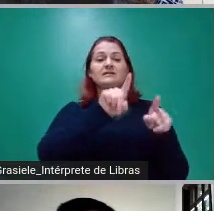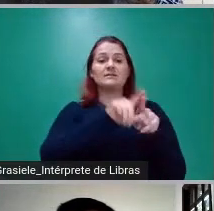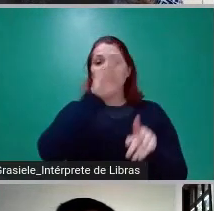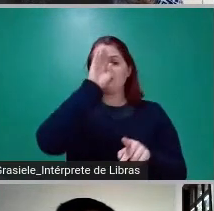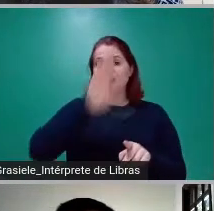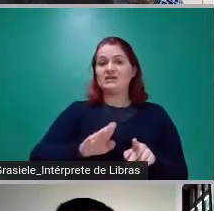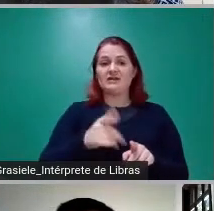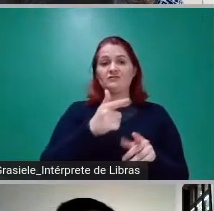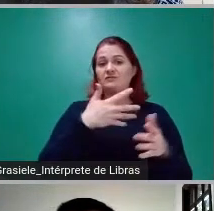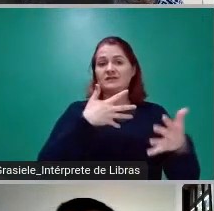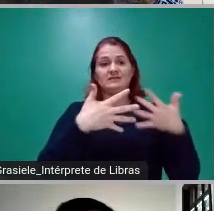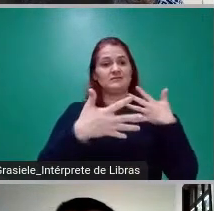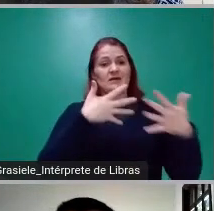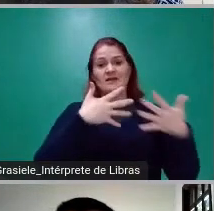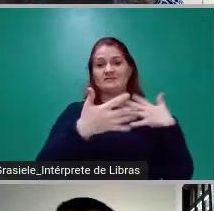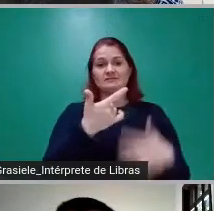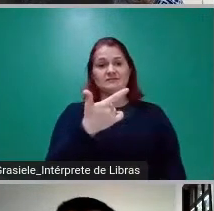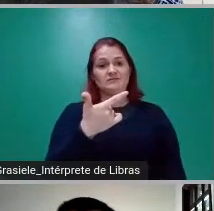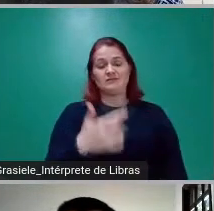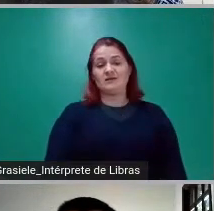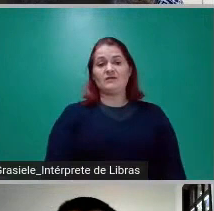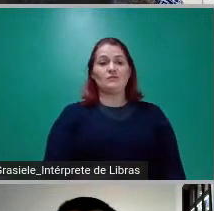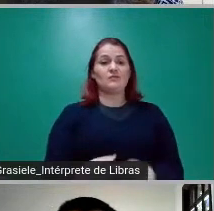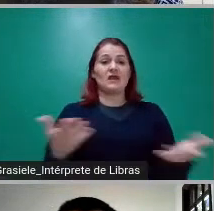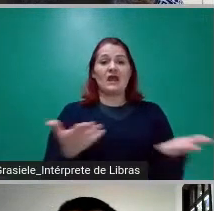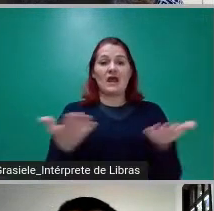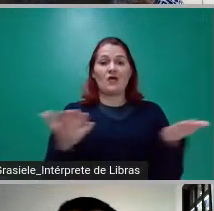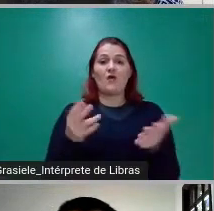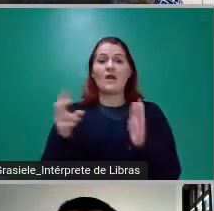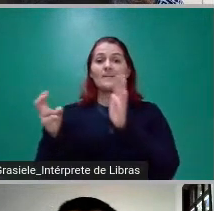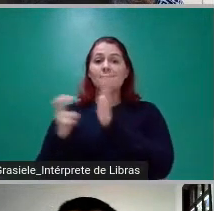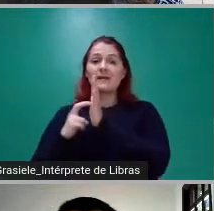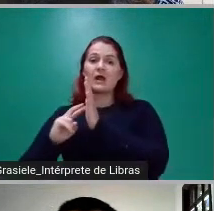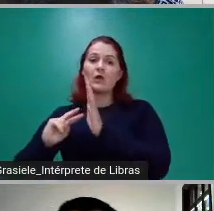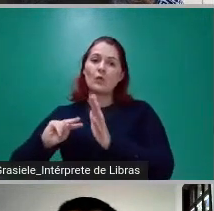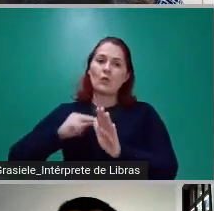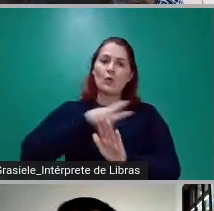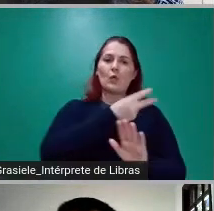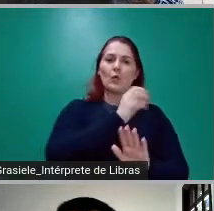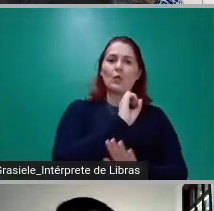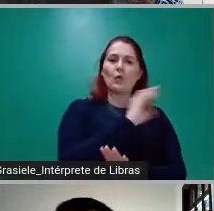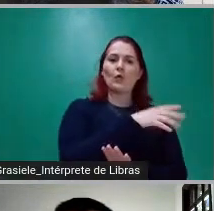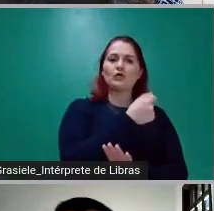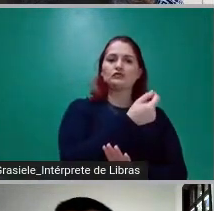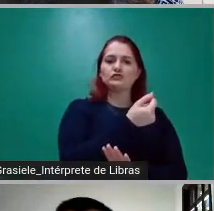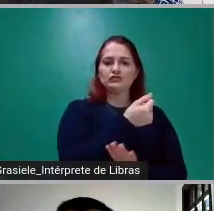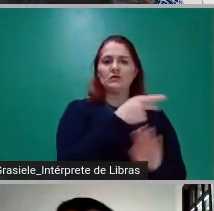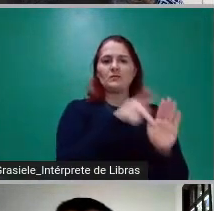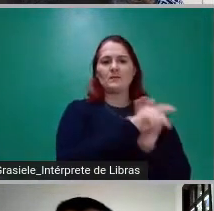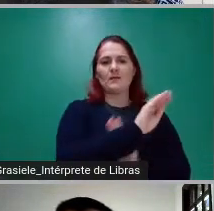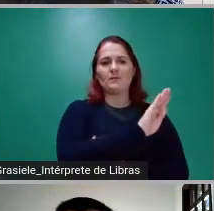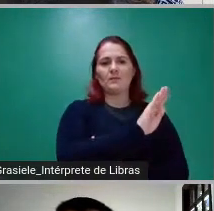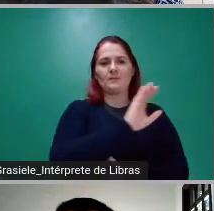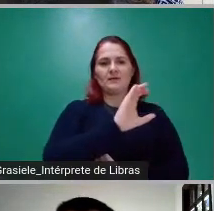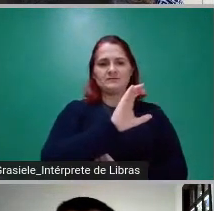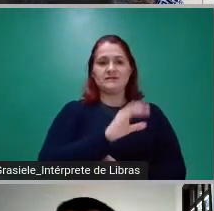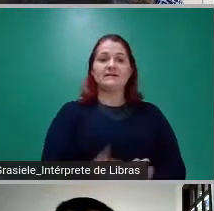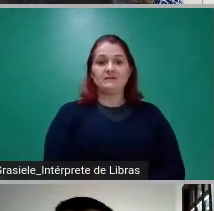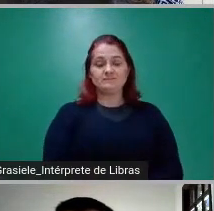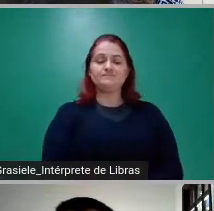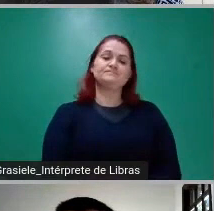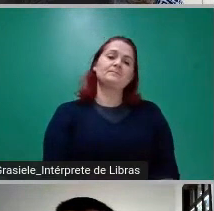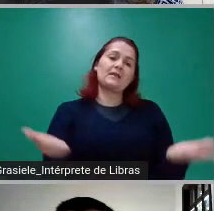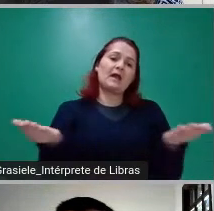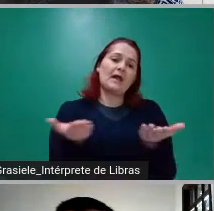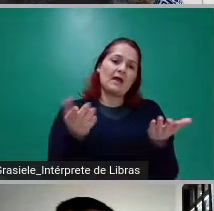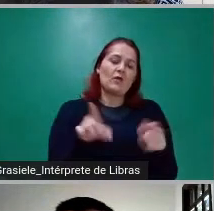os depósitos voluntários remunerados que vêm substituir essas operações compromissadas em parte. Apesar de que a gente pode supor também